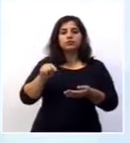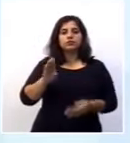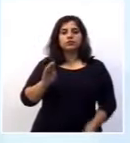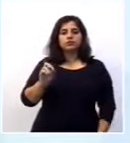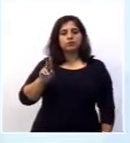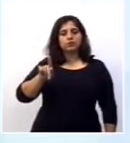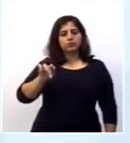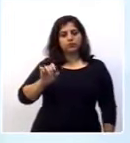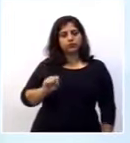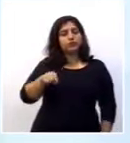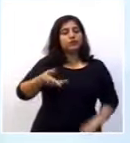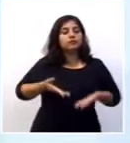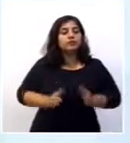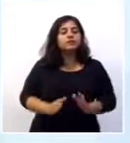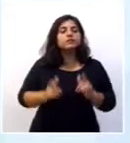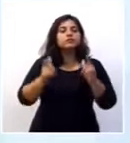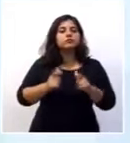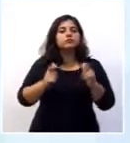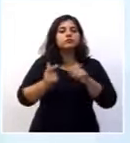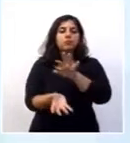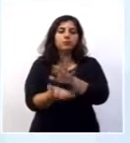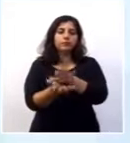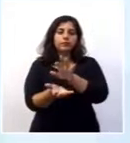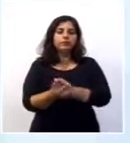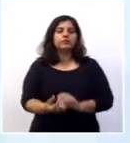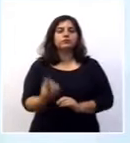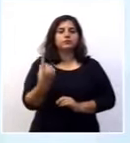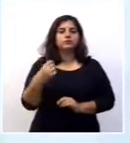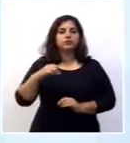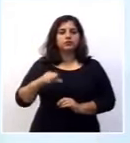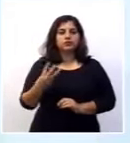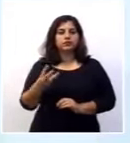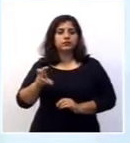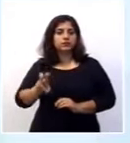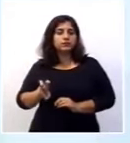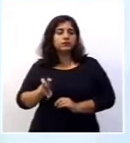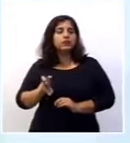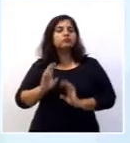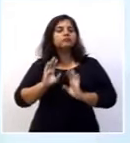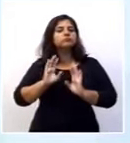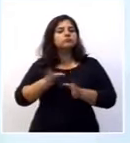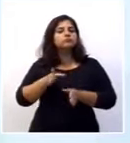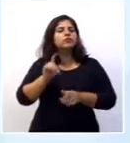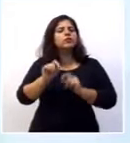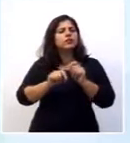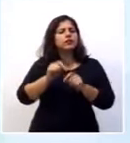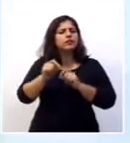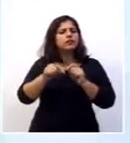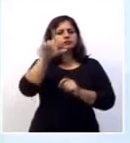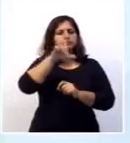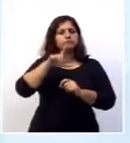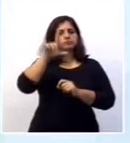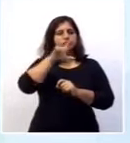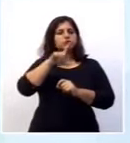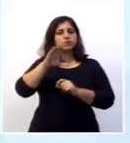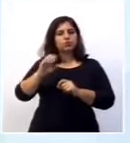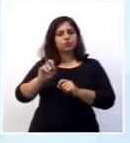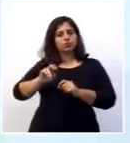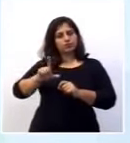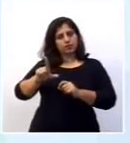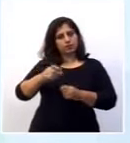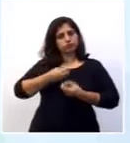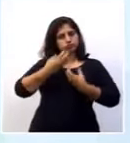Borges. Nasceu em Bezerros, Pernambuco, em 1935, é um dos mestres da literatura de cordel, um dos